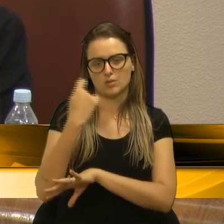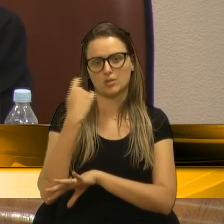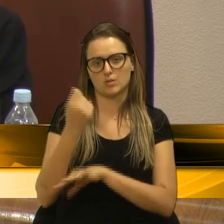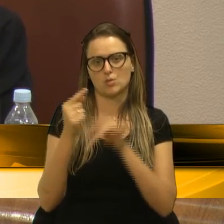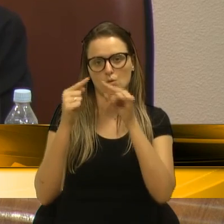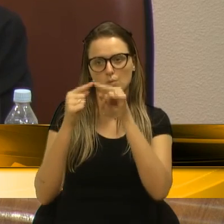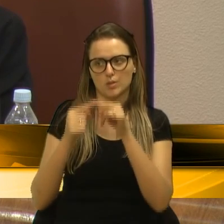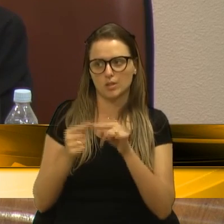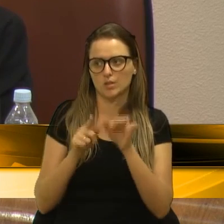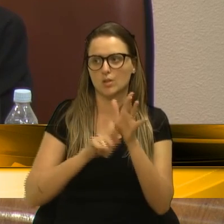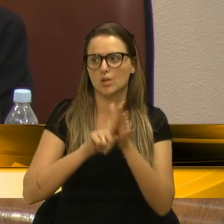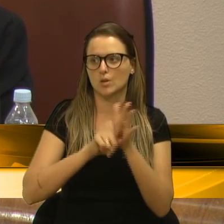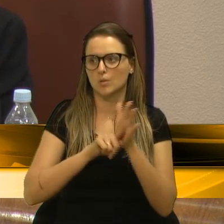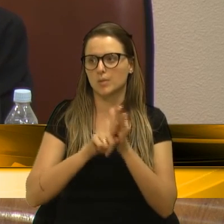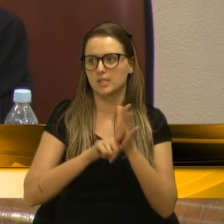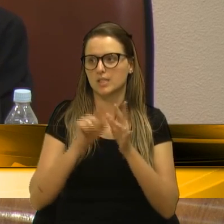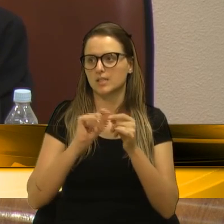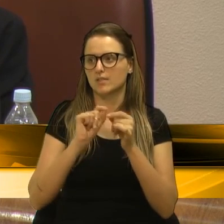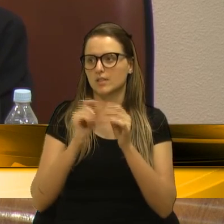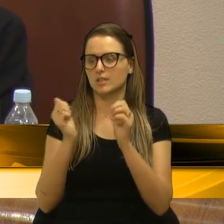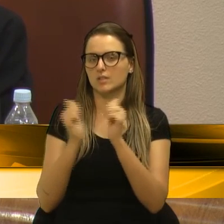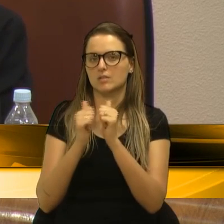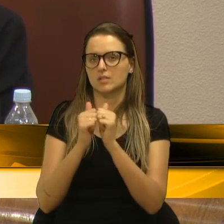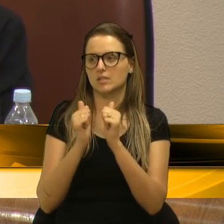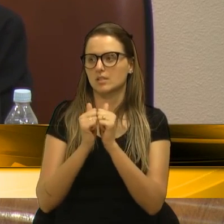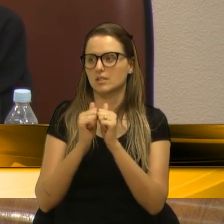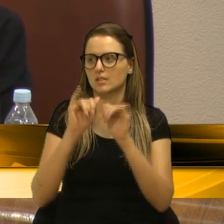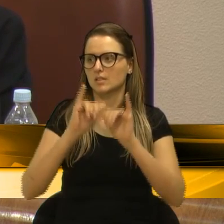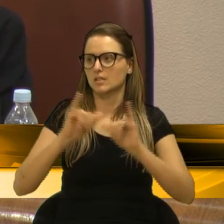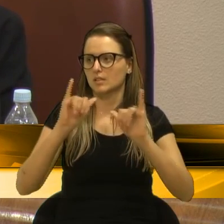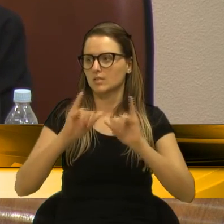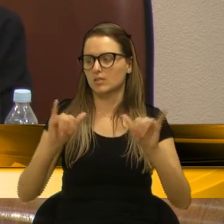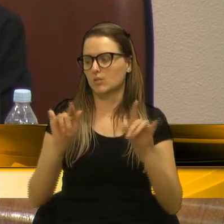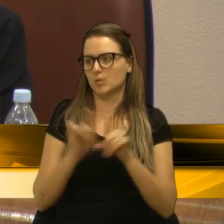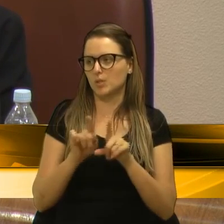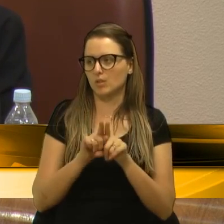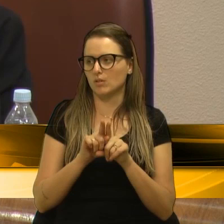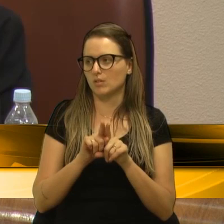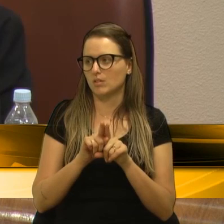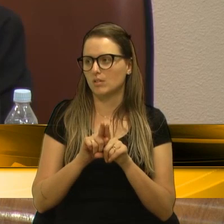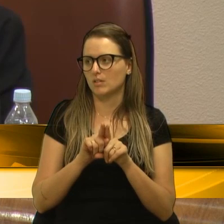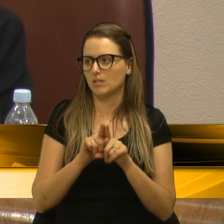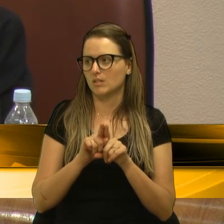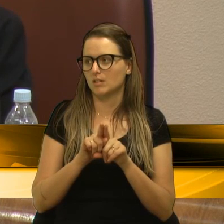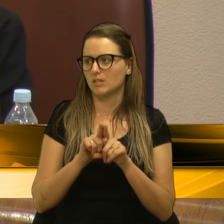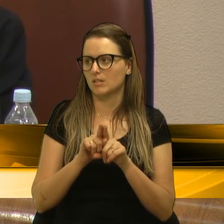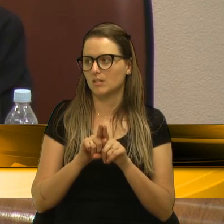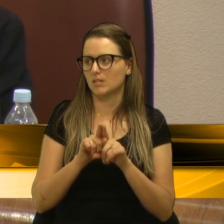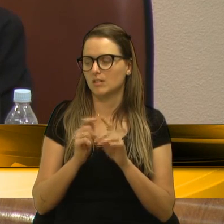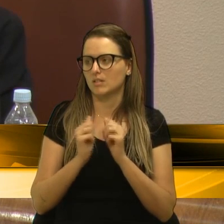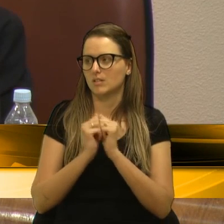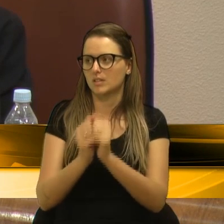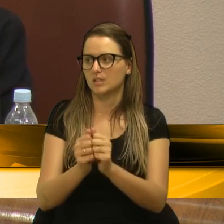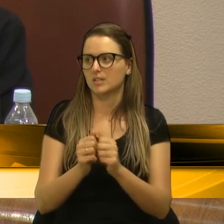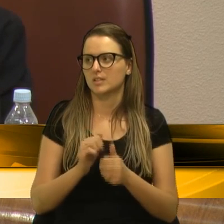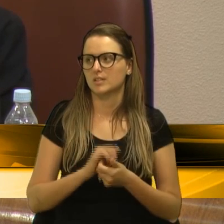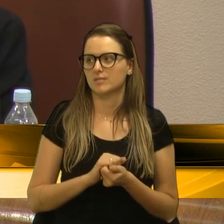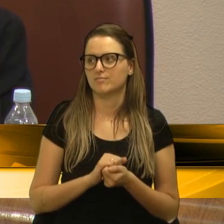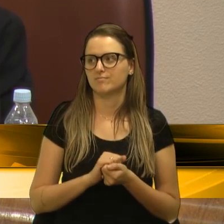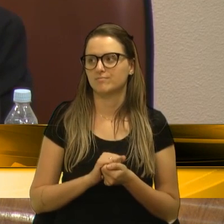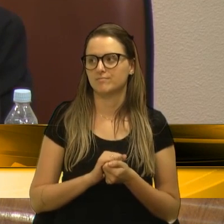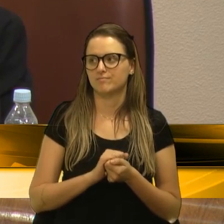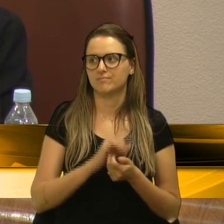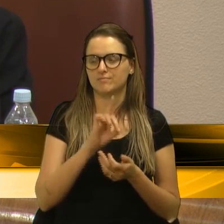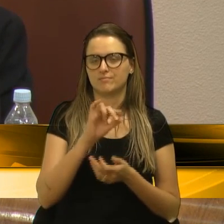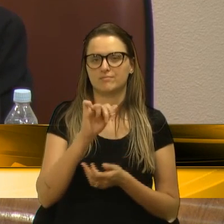conforme pesquisa efetuada no Sistema de Informações para o Controle Externo, certifico a disponibilização do Diário Eletrônico